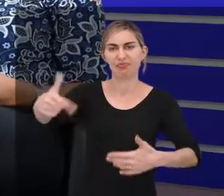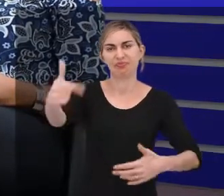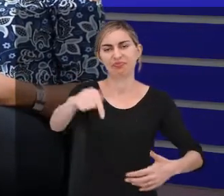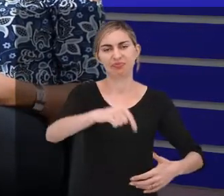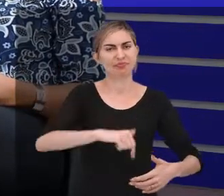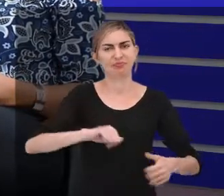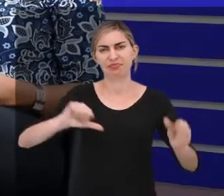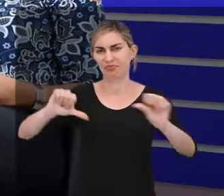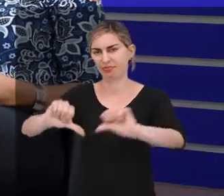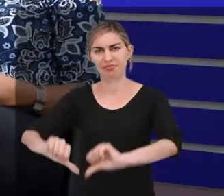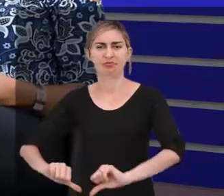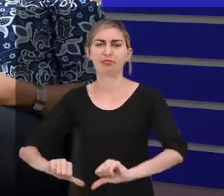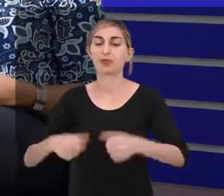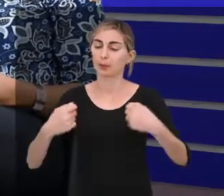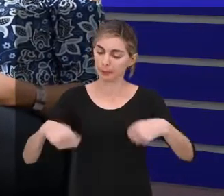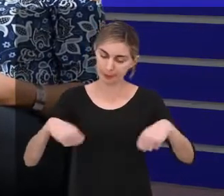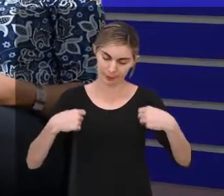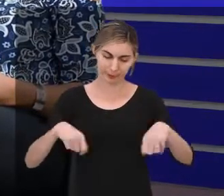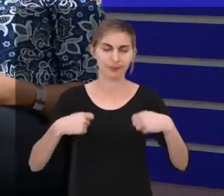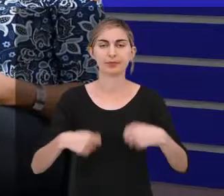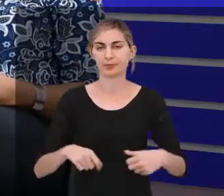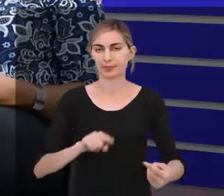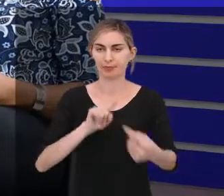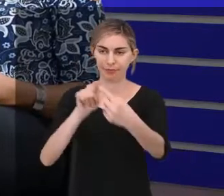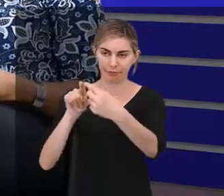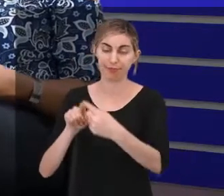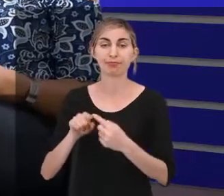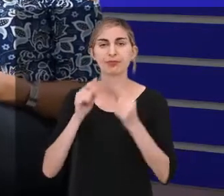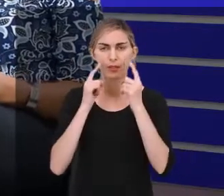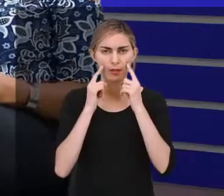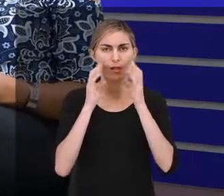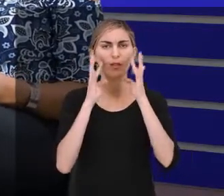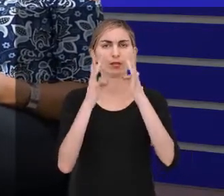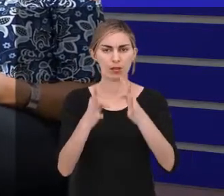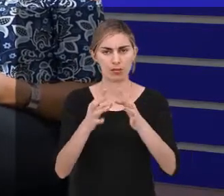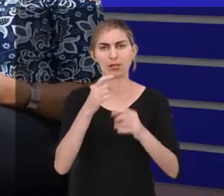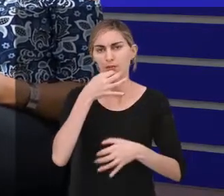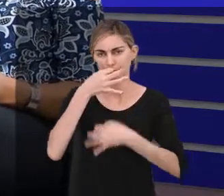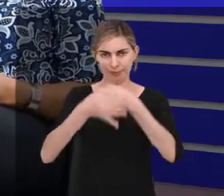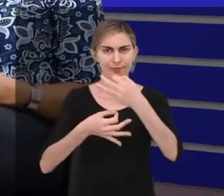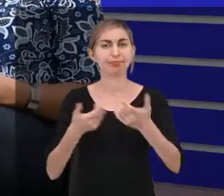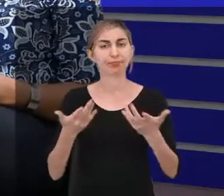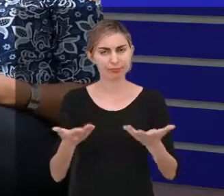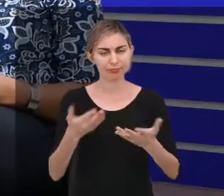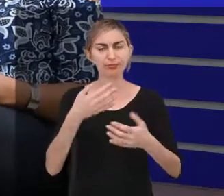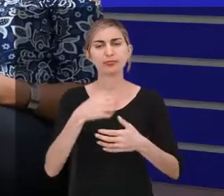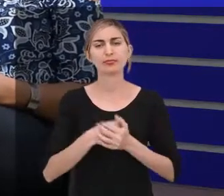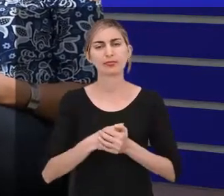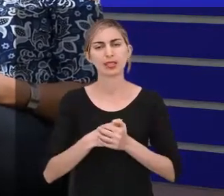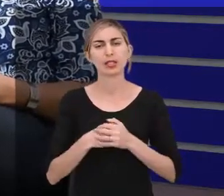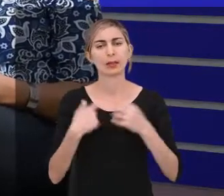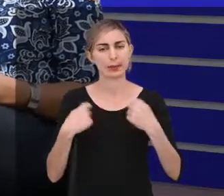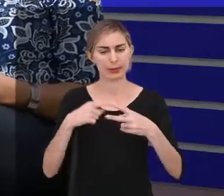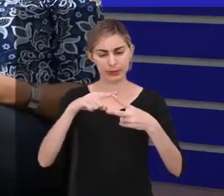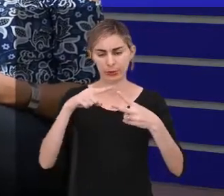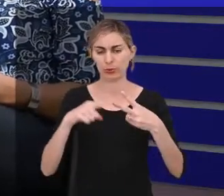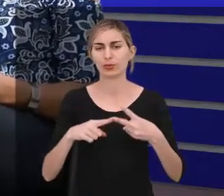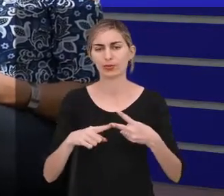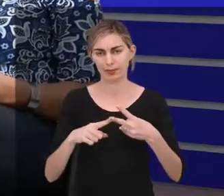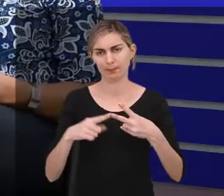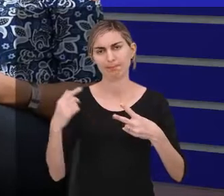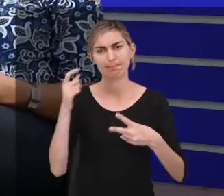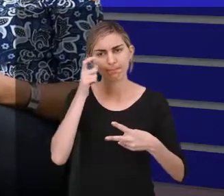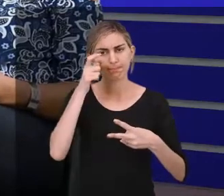ruins. Então, a gente precisa estar ligado nessa dica. Me vieram duas palavras